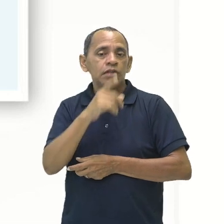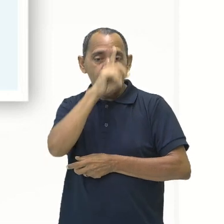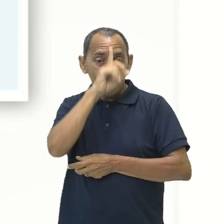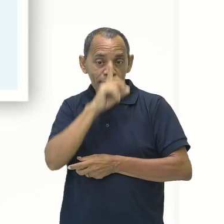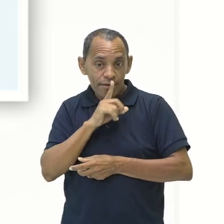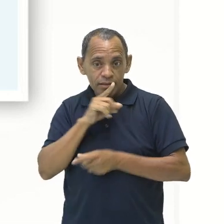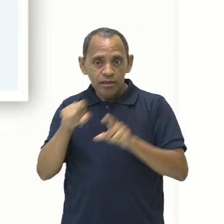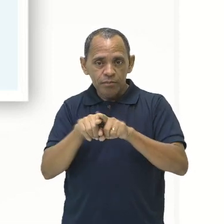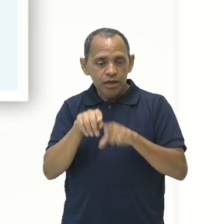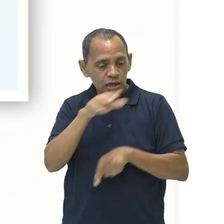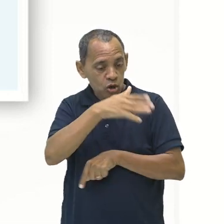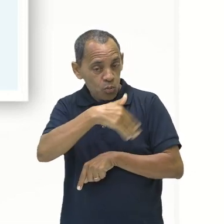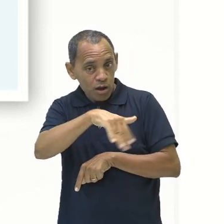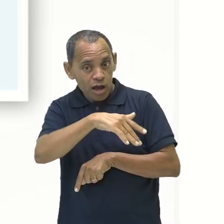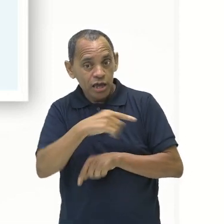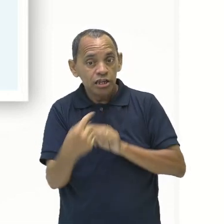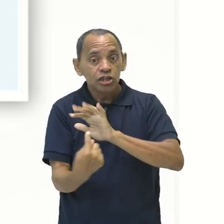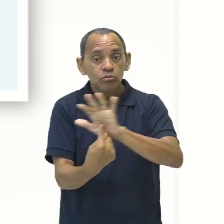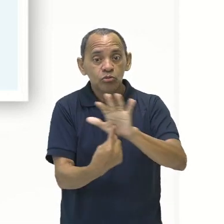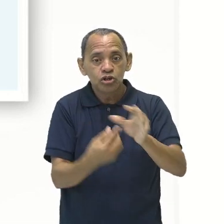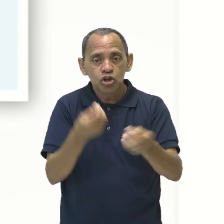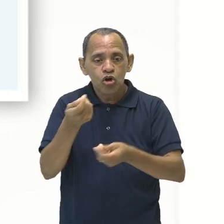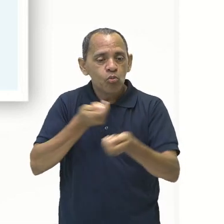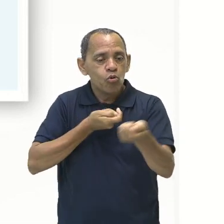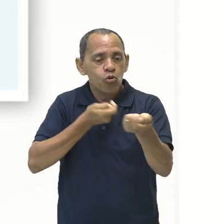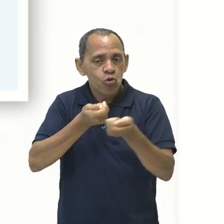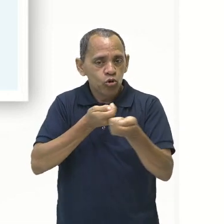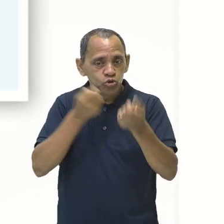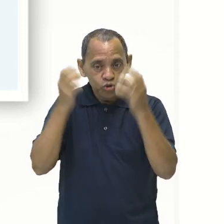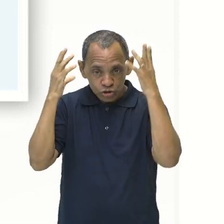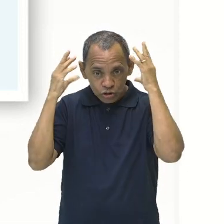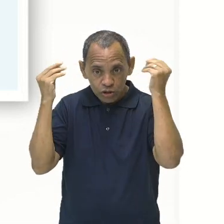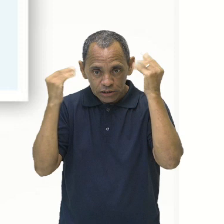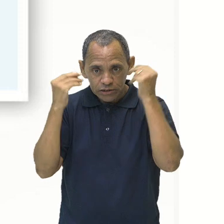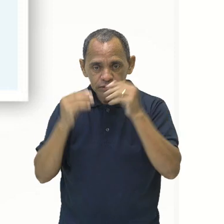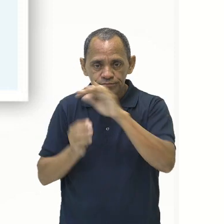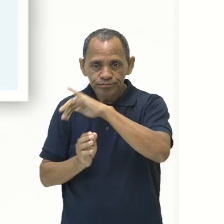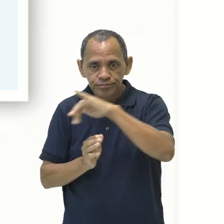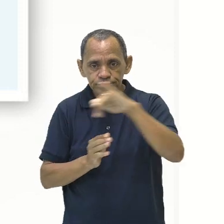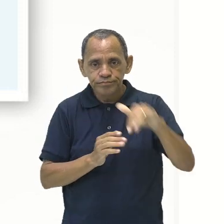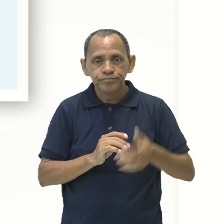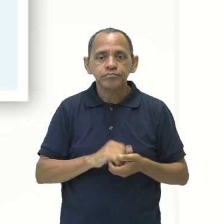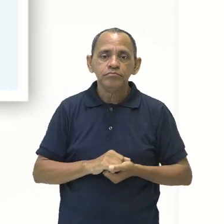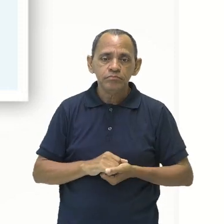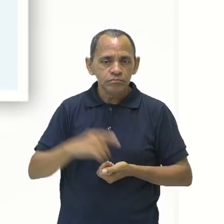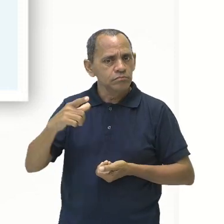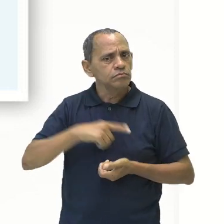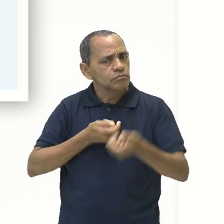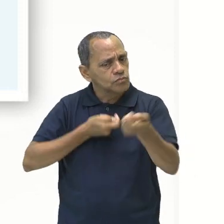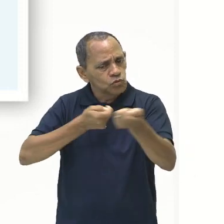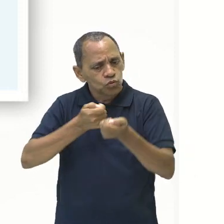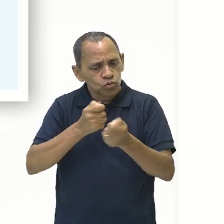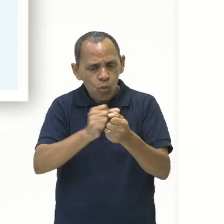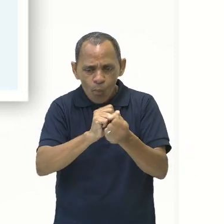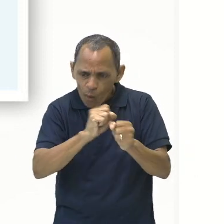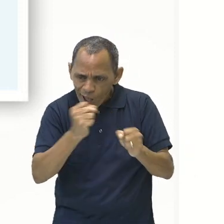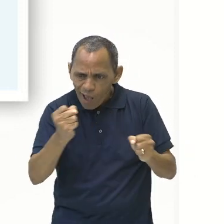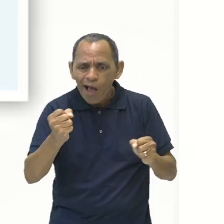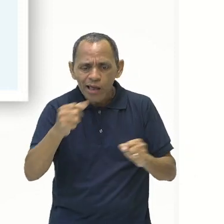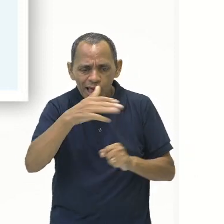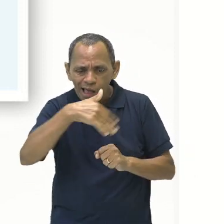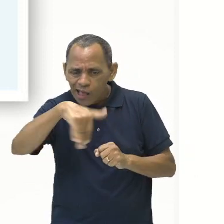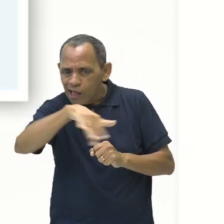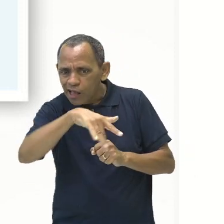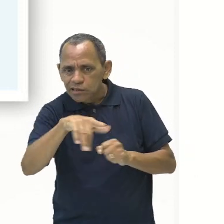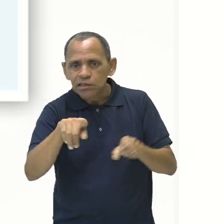é uma região que traz o domínio holandês. Então, ele dominou toda essa extensão que hoje a gente conhece aqui